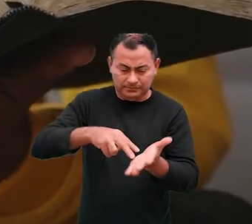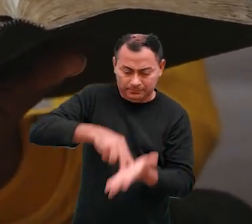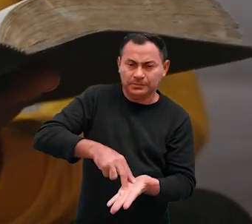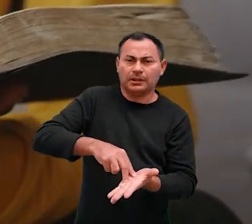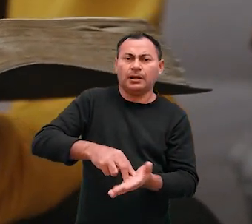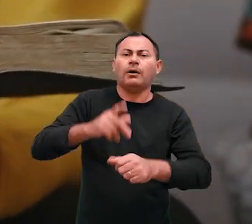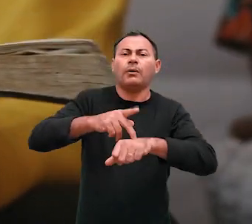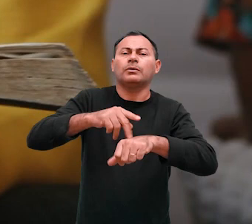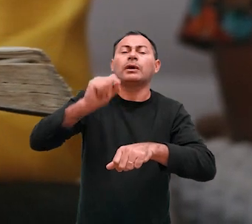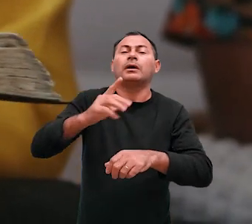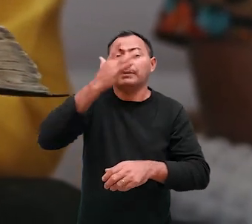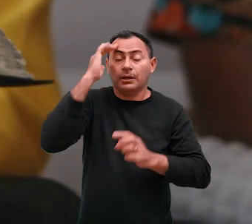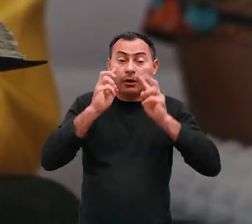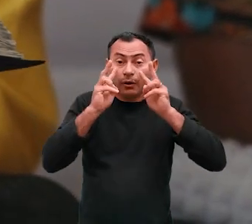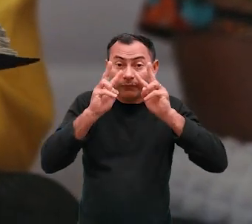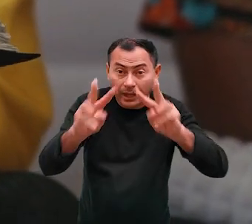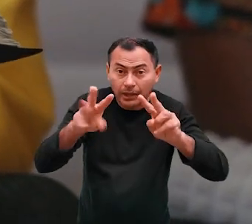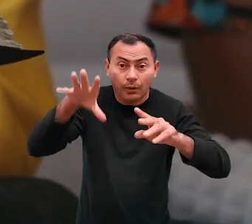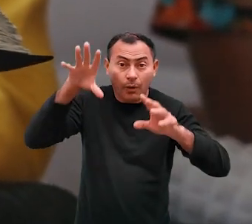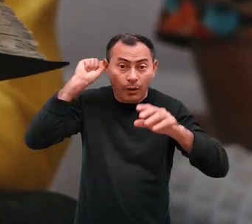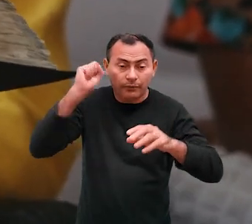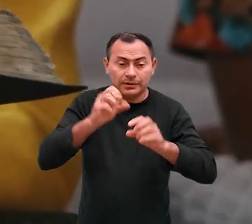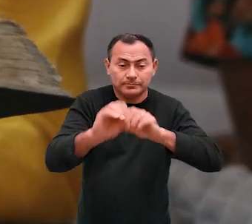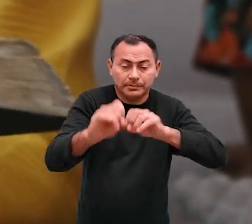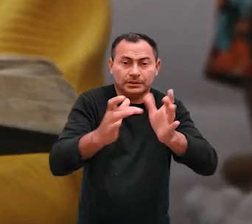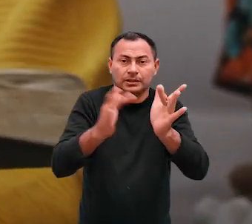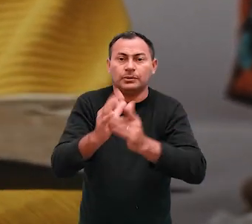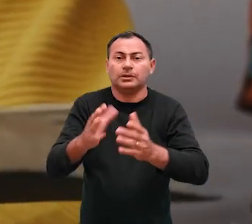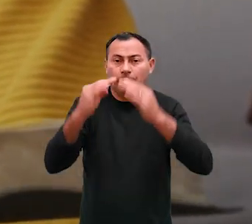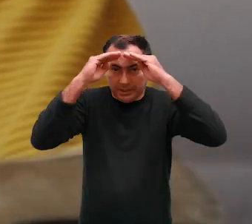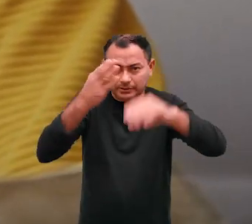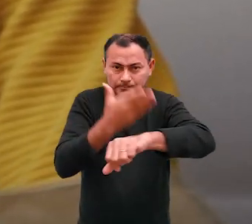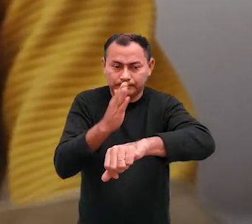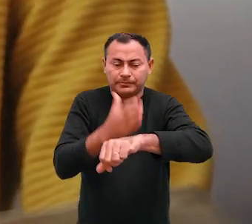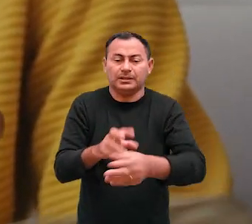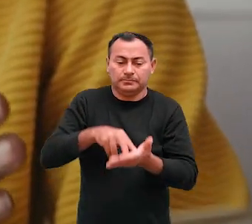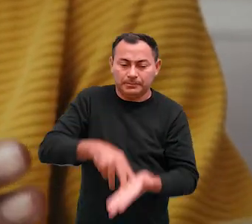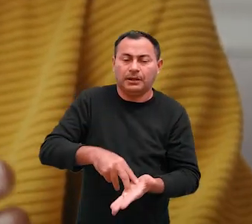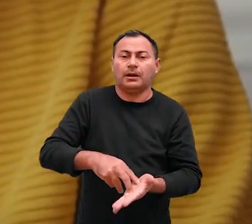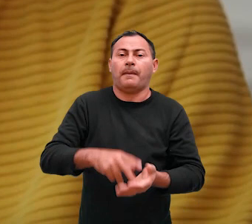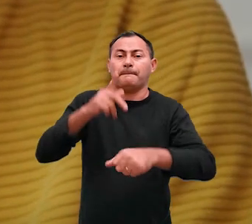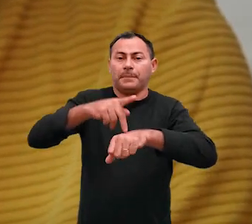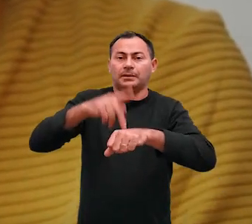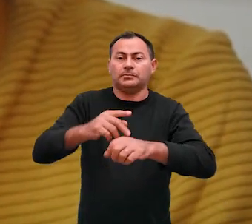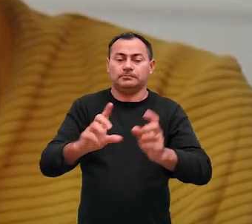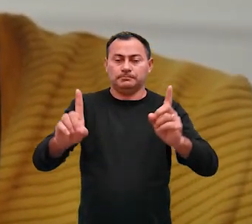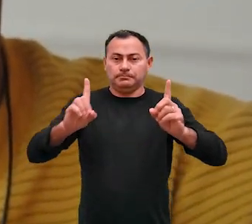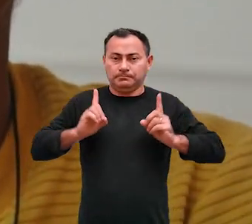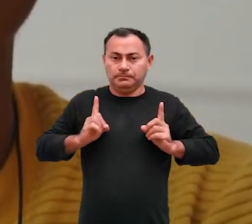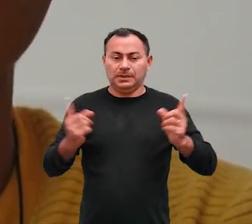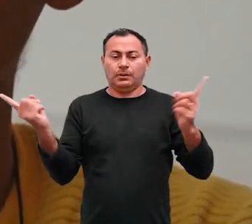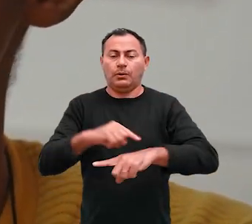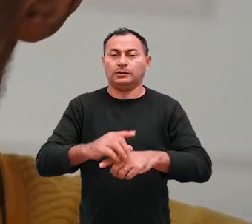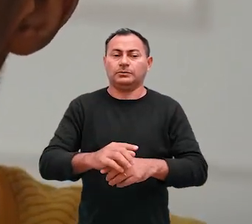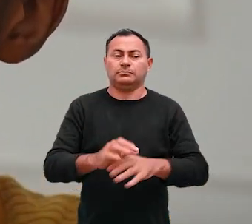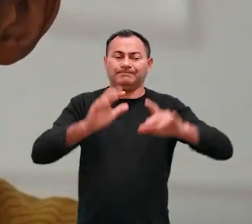sobre a rocha? Aquele que ouve o ensino de Jesus e o obedece e coloca em prática, Esse está firmado sobre a rocha e protegido